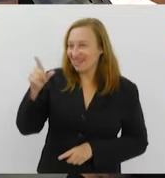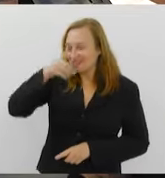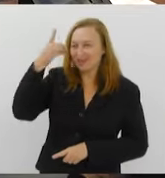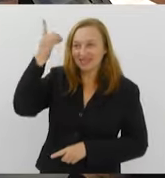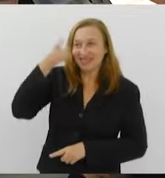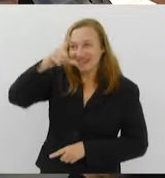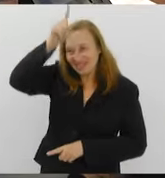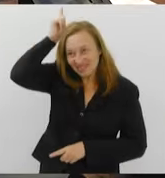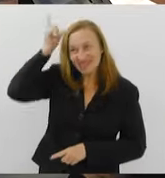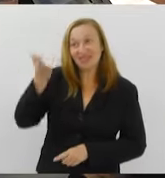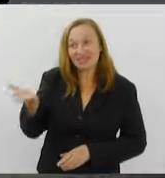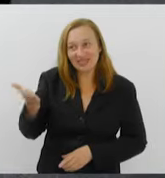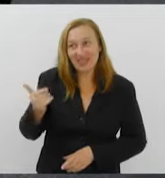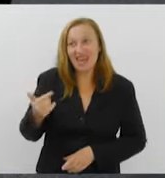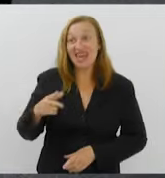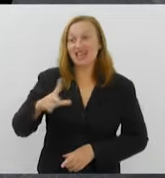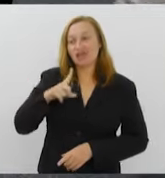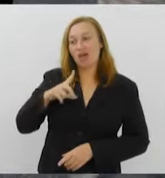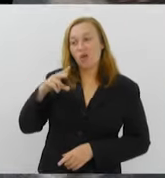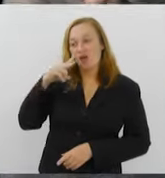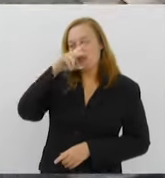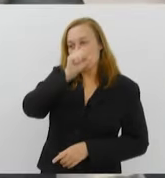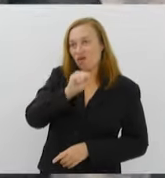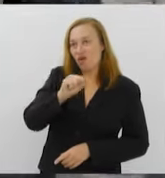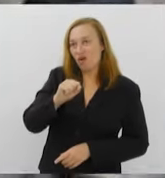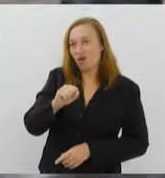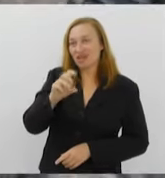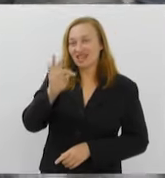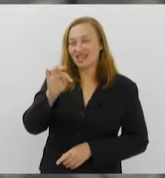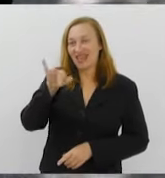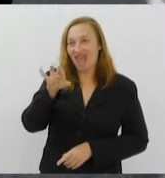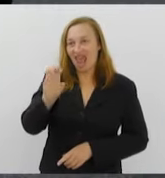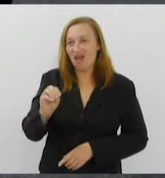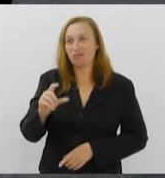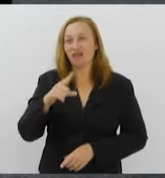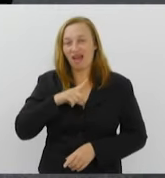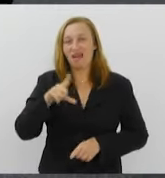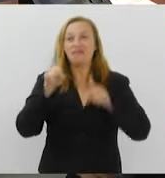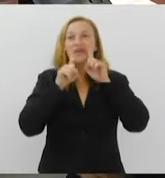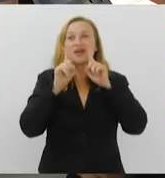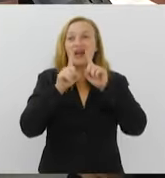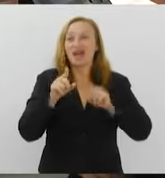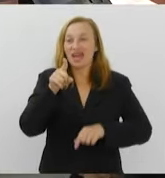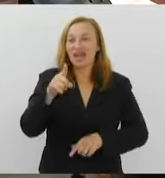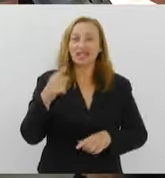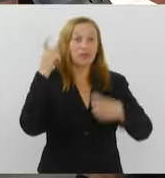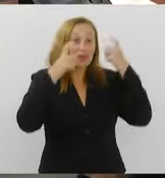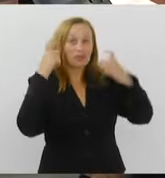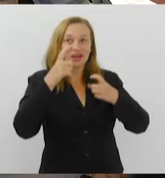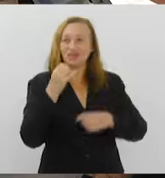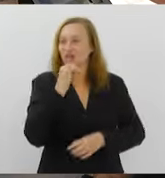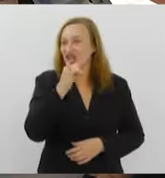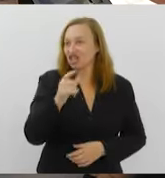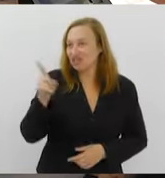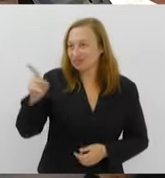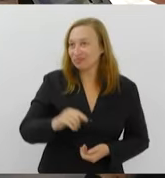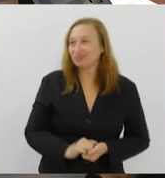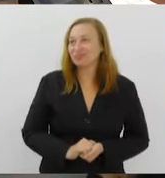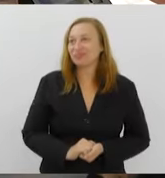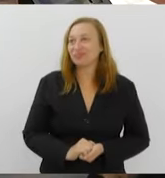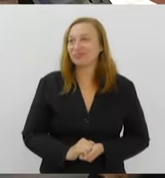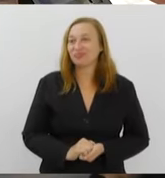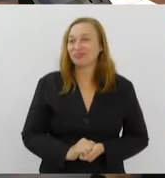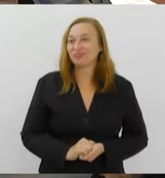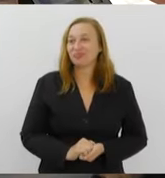Amorim? Tem uma forte termo em Macaé, senhor presidente. Ah, em Macaé. Ele está preocupado com a questão energética, presidente. Tá.